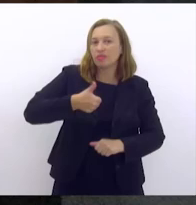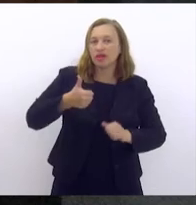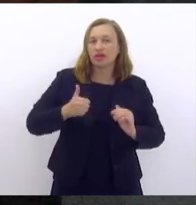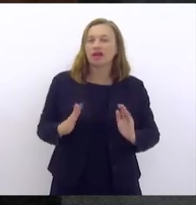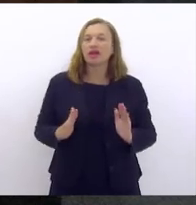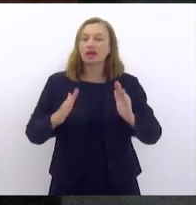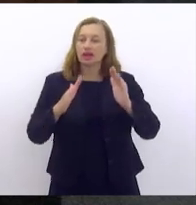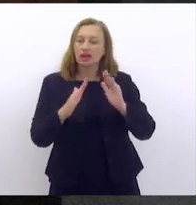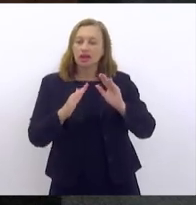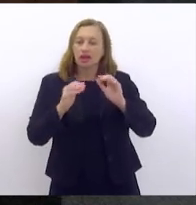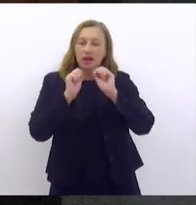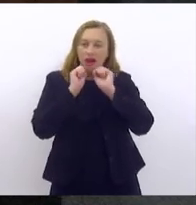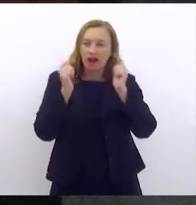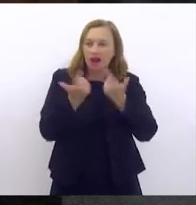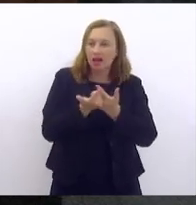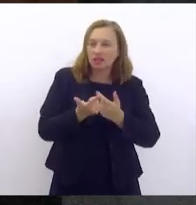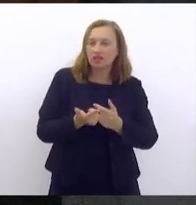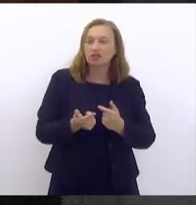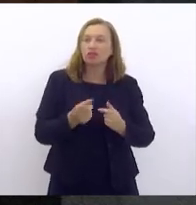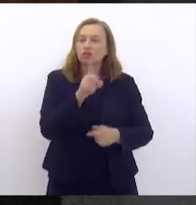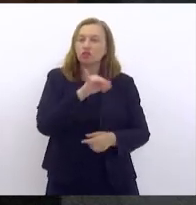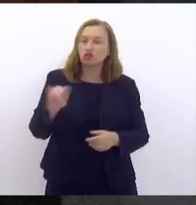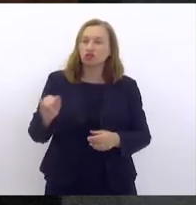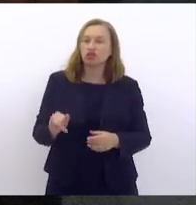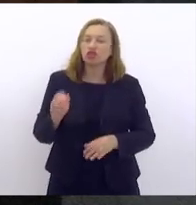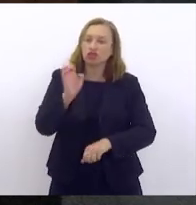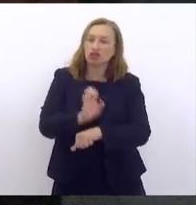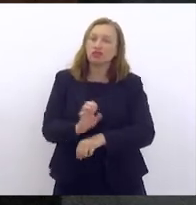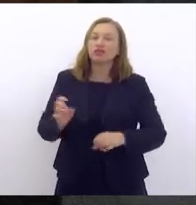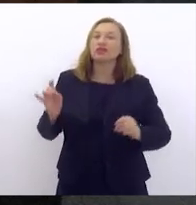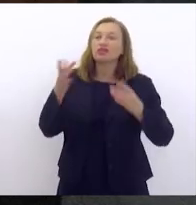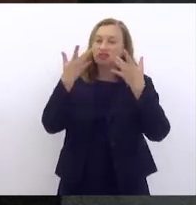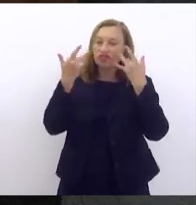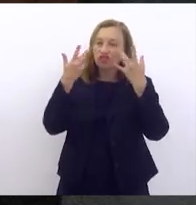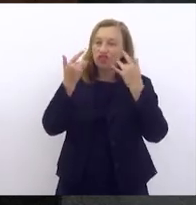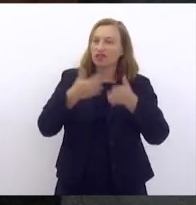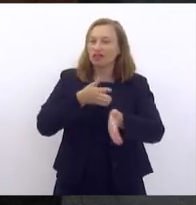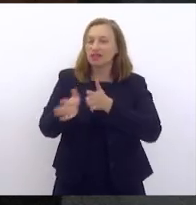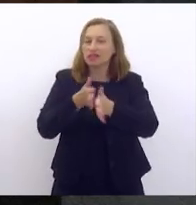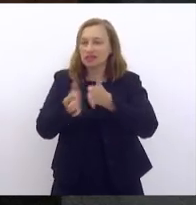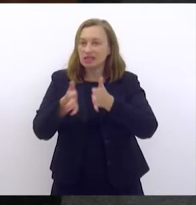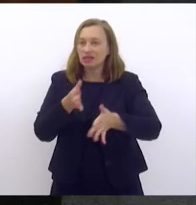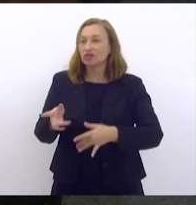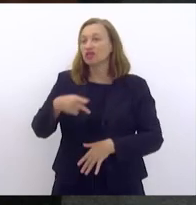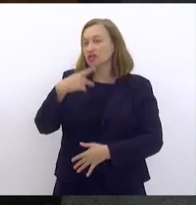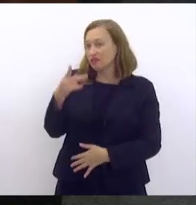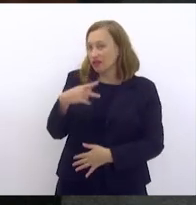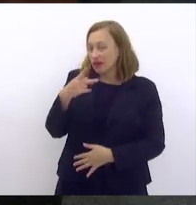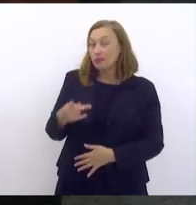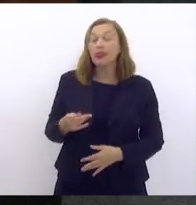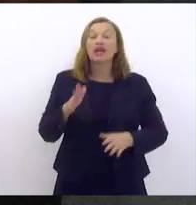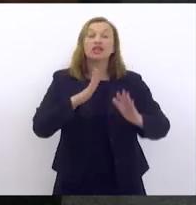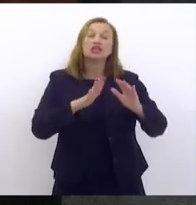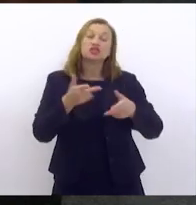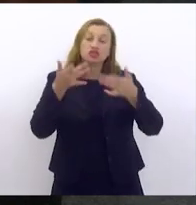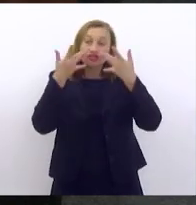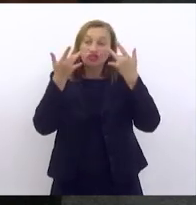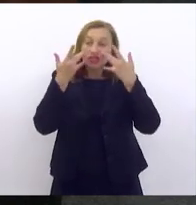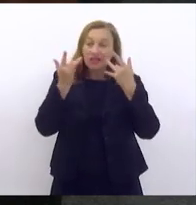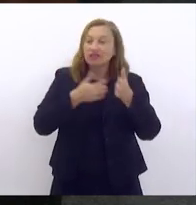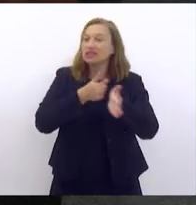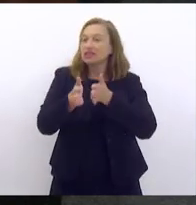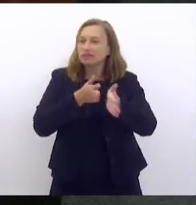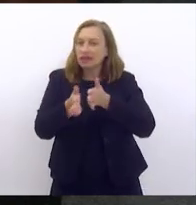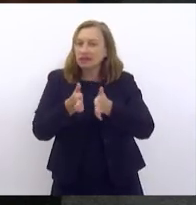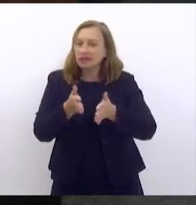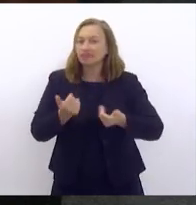a votar por um Dia Estadual de Teatro Acessível. E quando a gente está falando de teatro acessível, a gente está falando